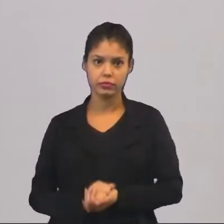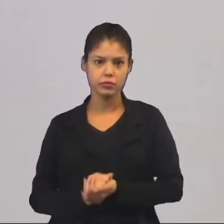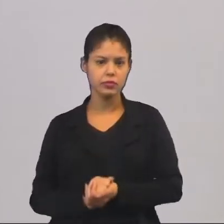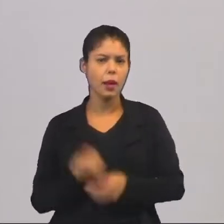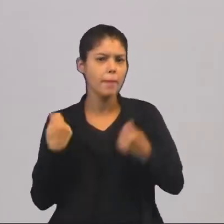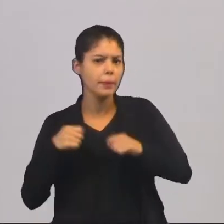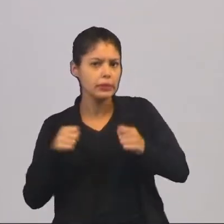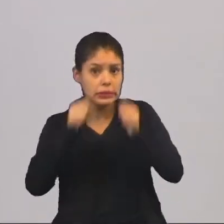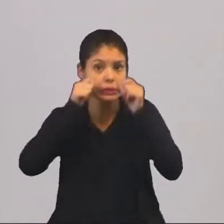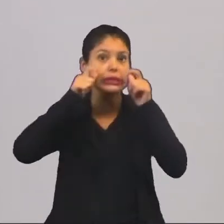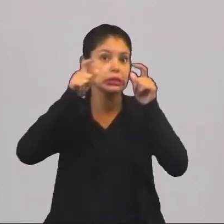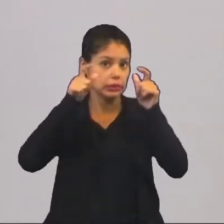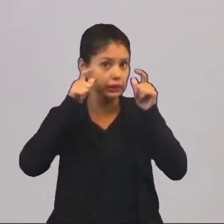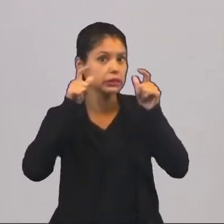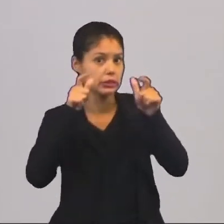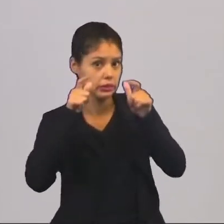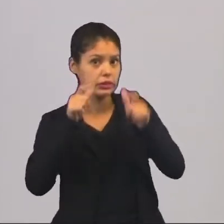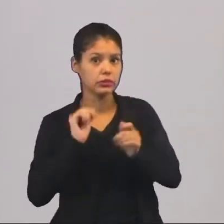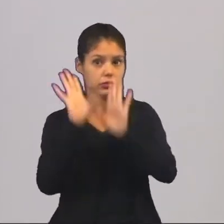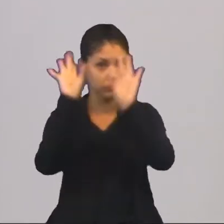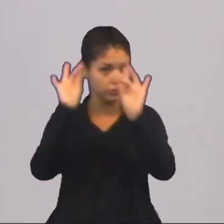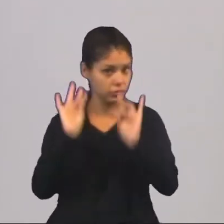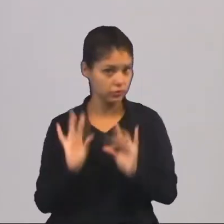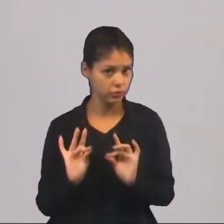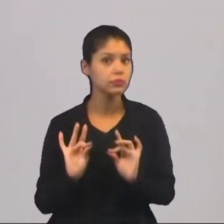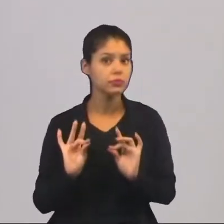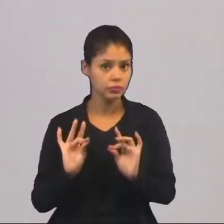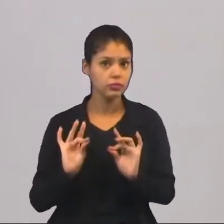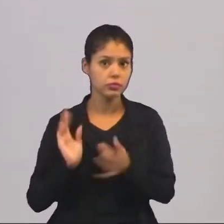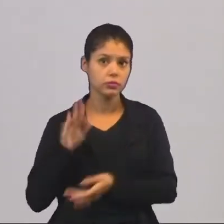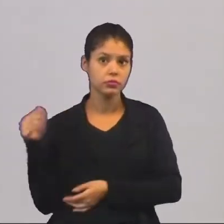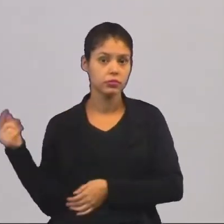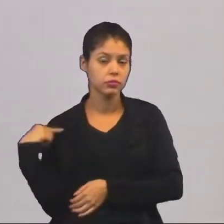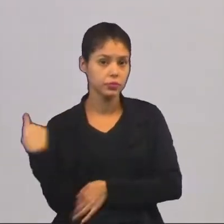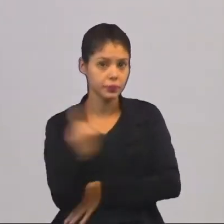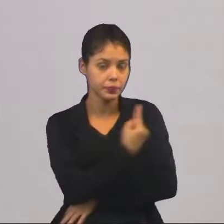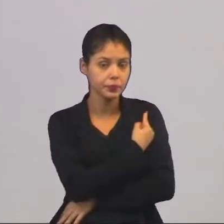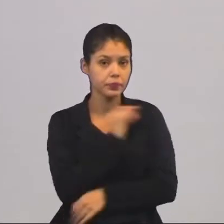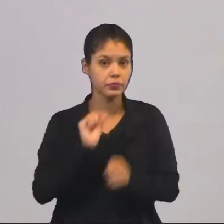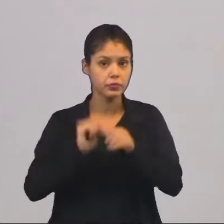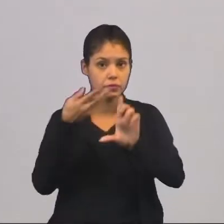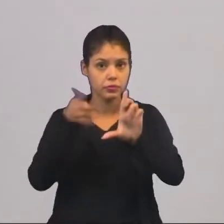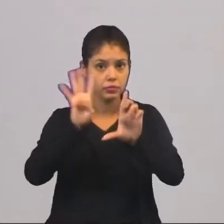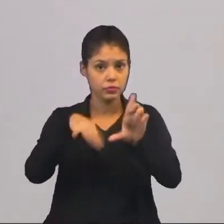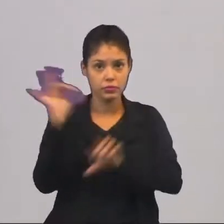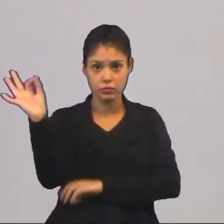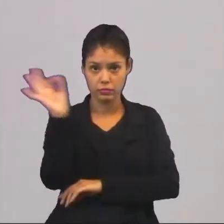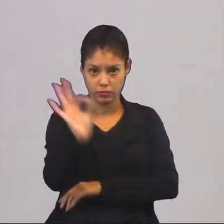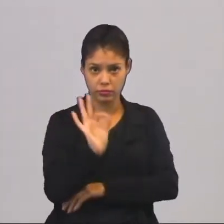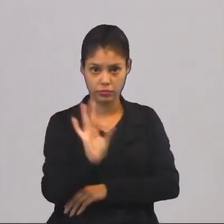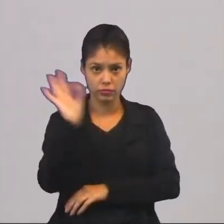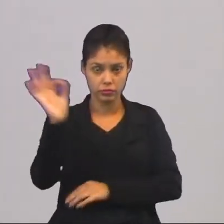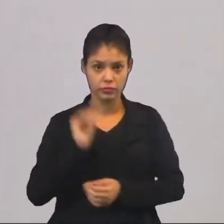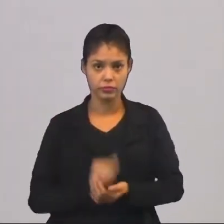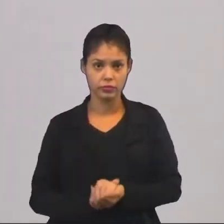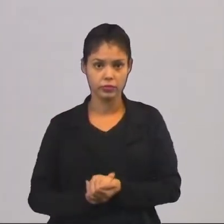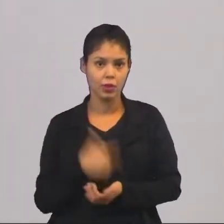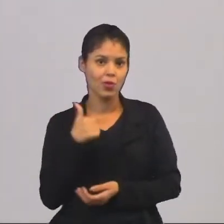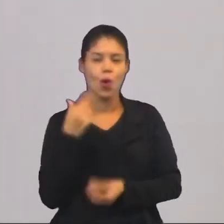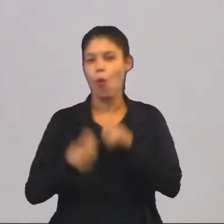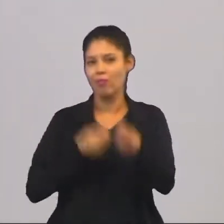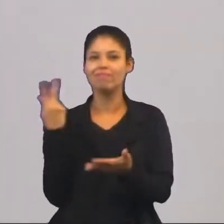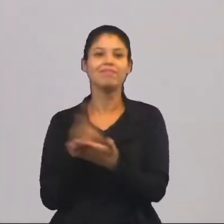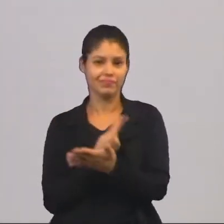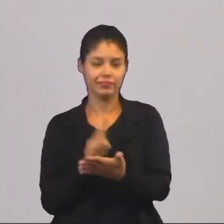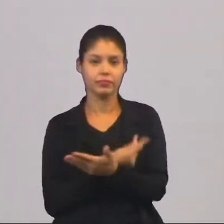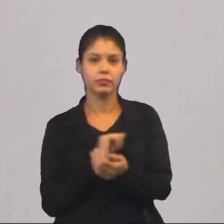tem que observar muito esse detalhe, tá? Para que quando a gente for colocar lá na porcentagem, um deles não dá